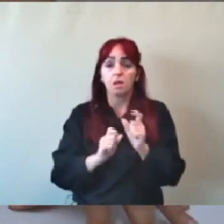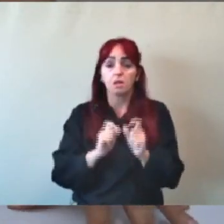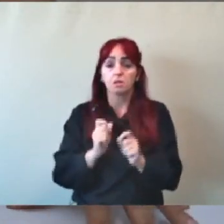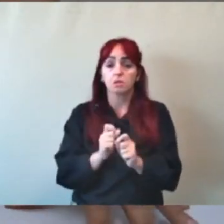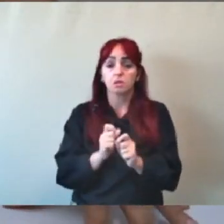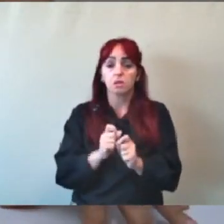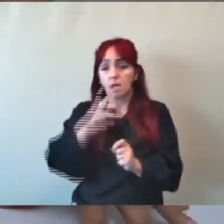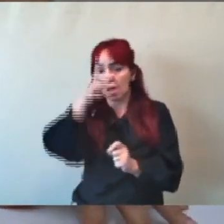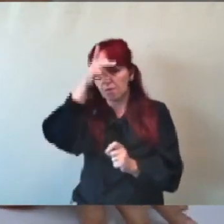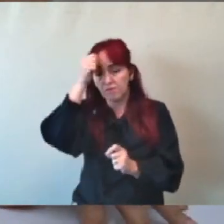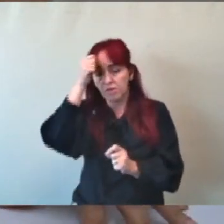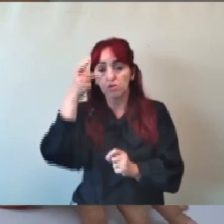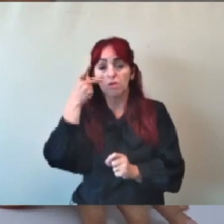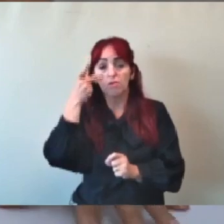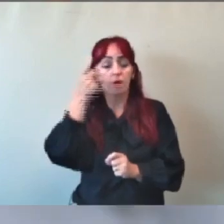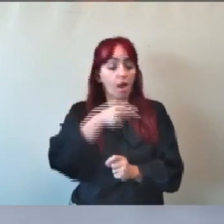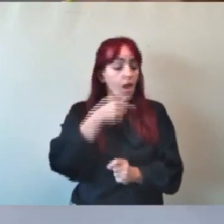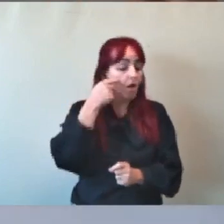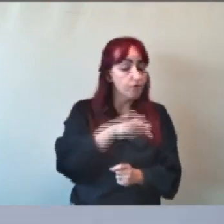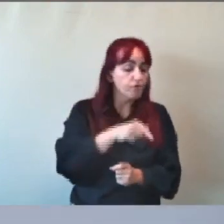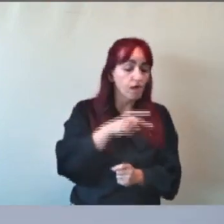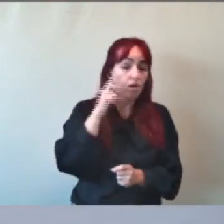que realmente acontece no local.